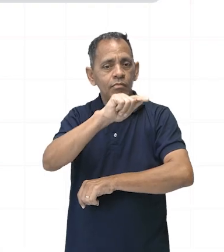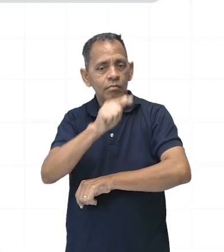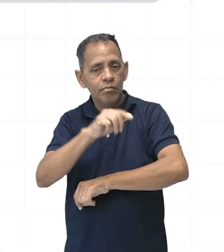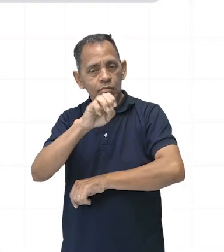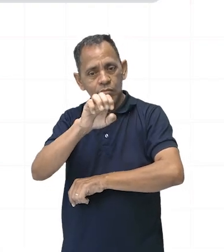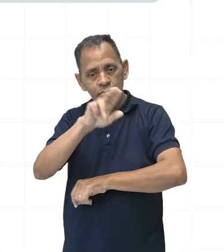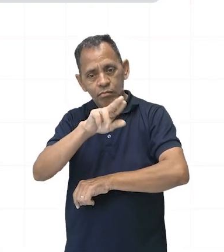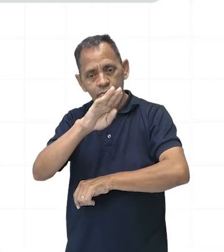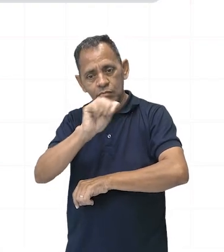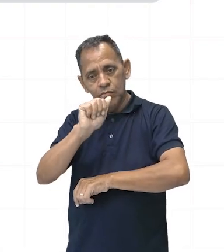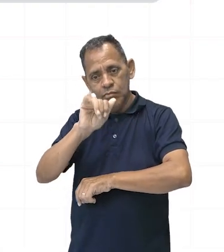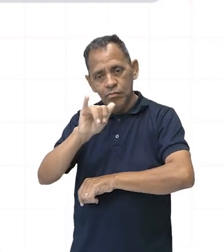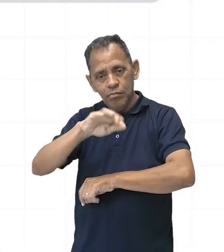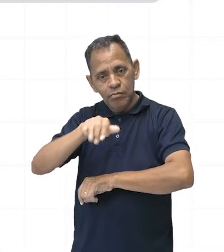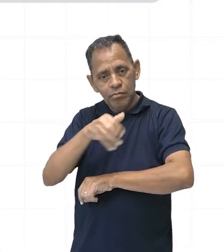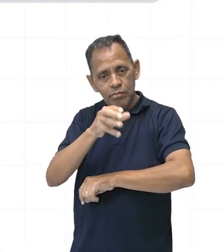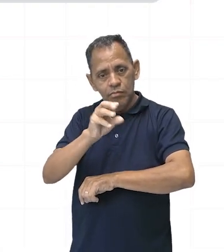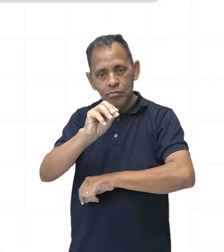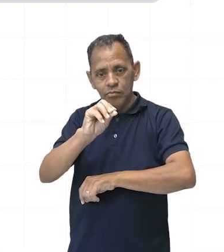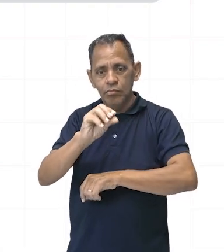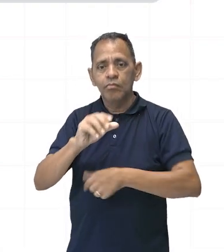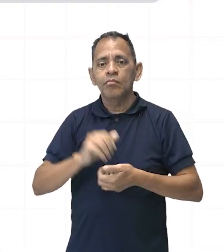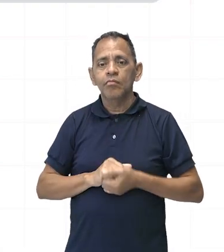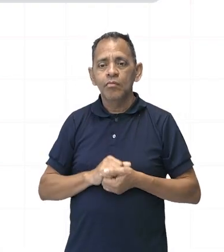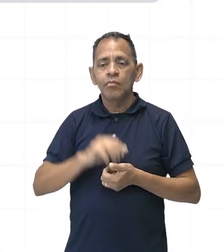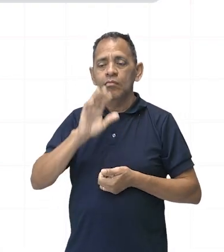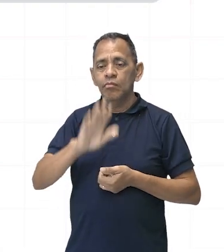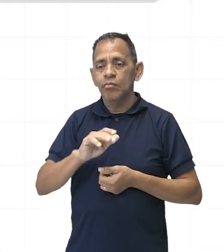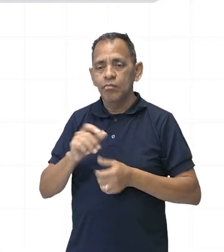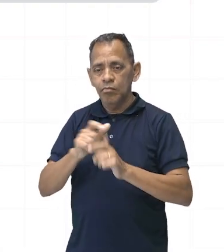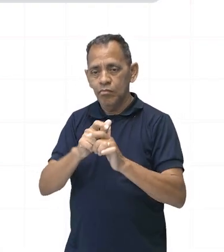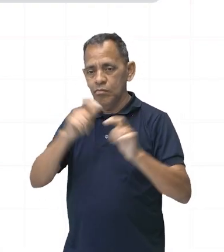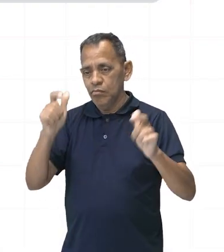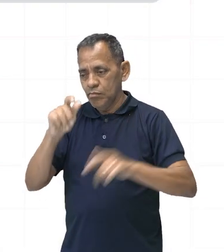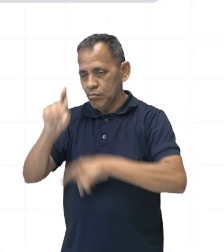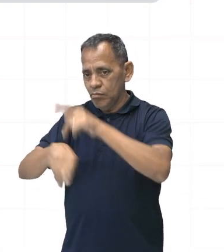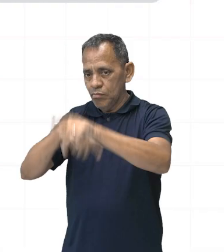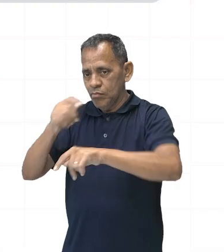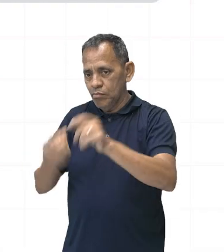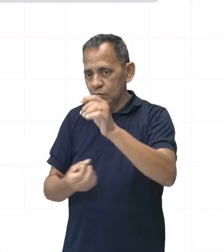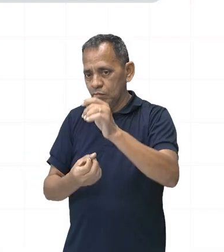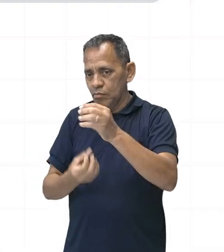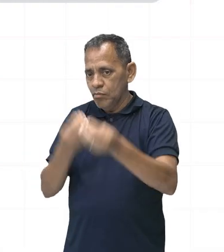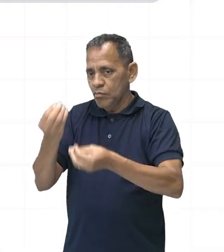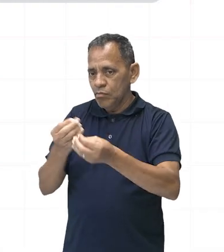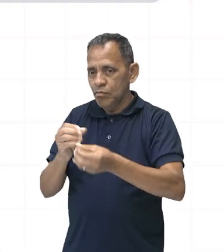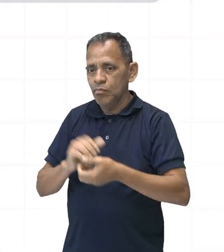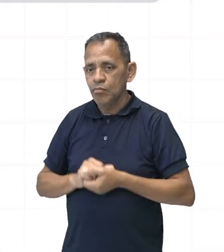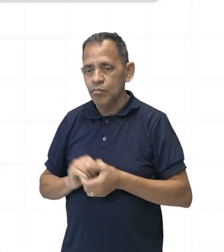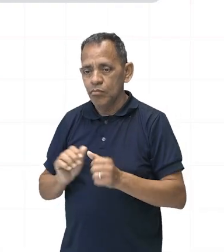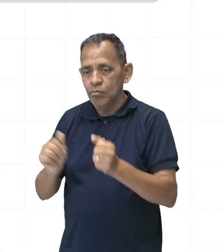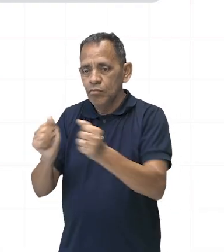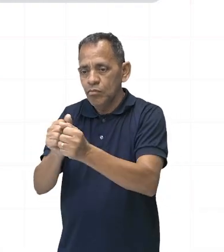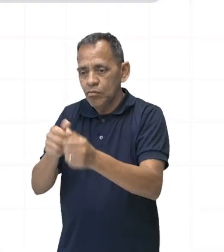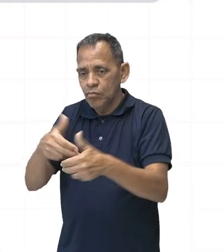Azerbaijão, porém, a maioria da população vai ser formada pela